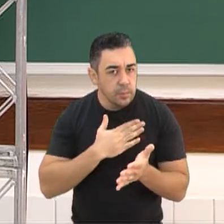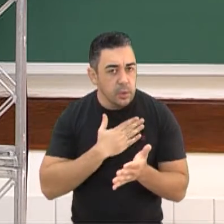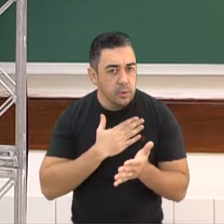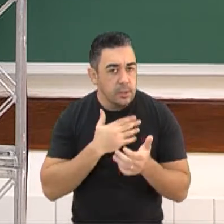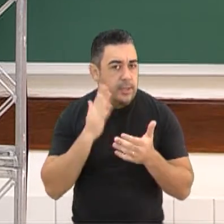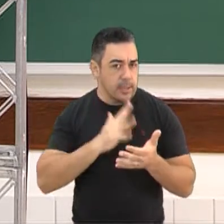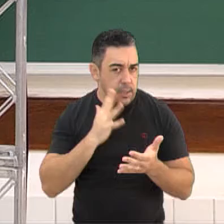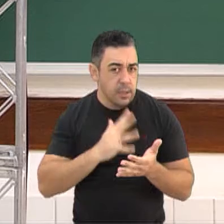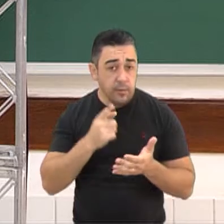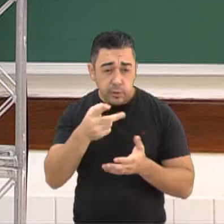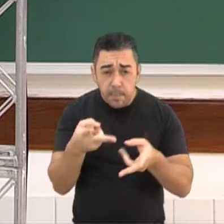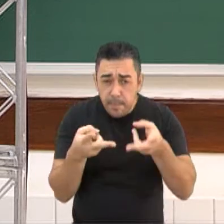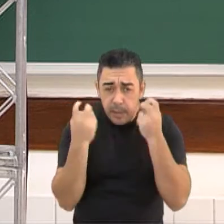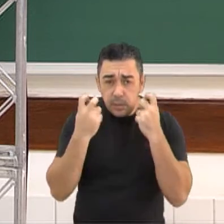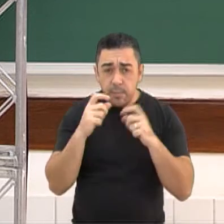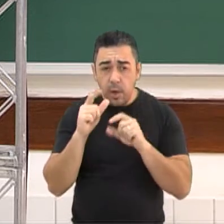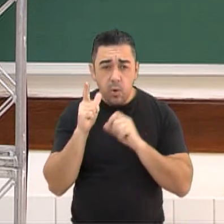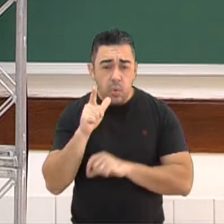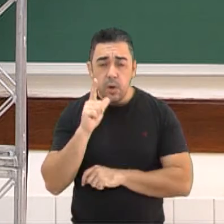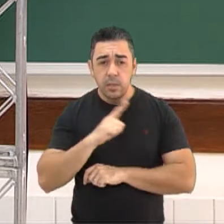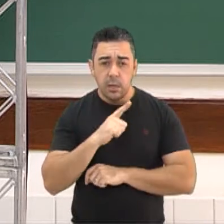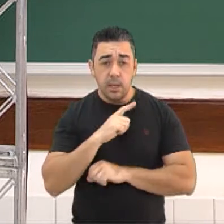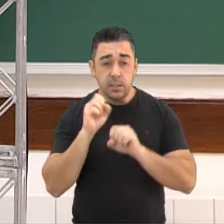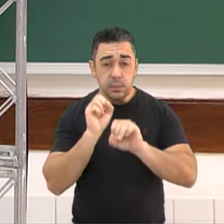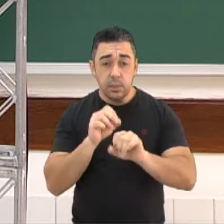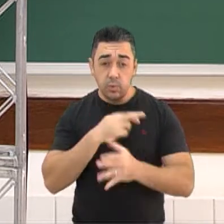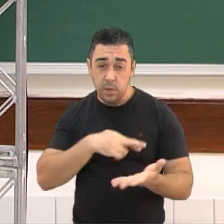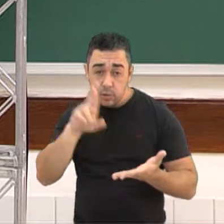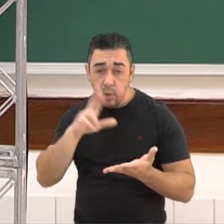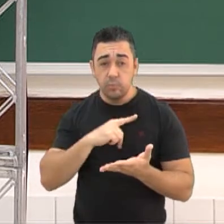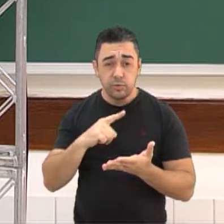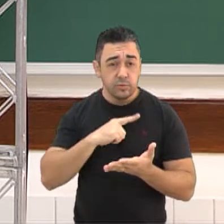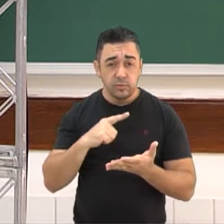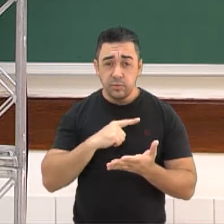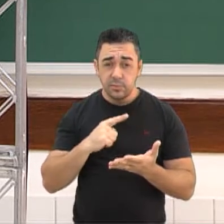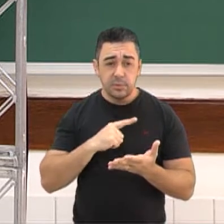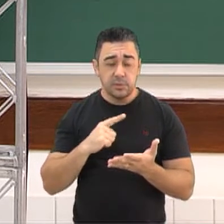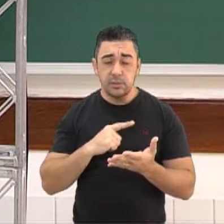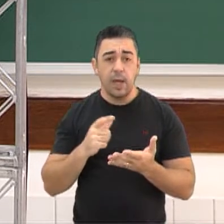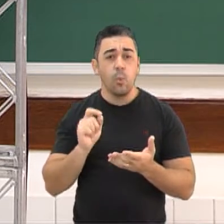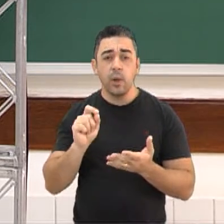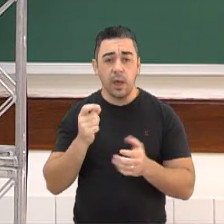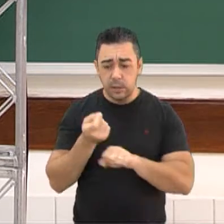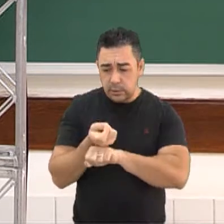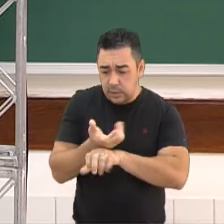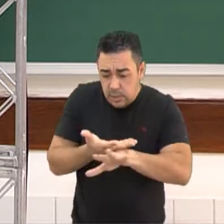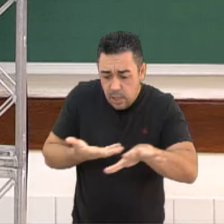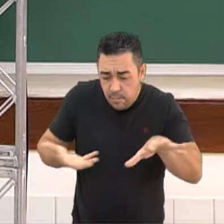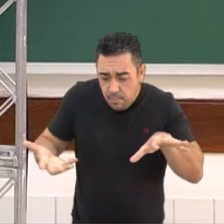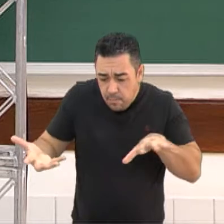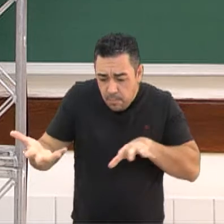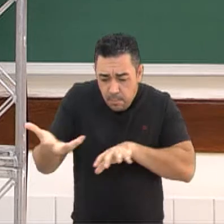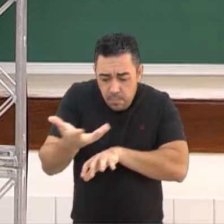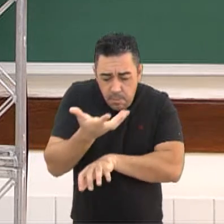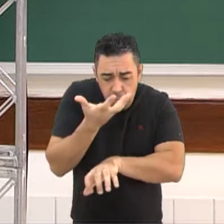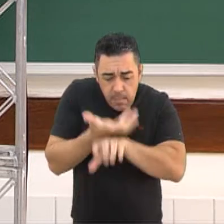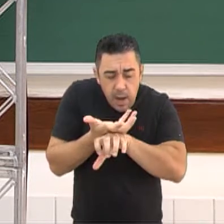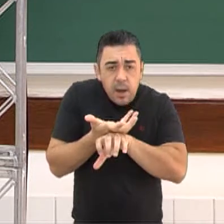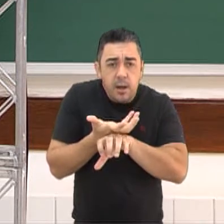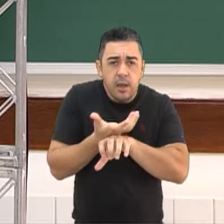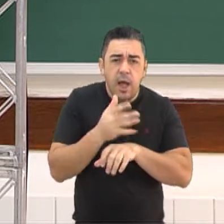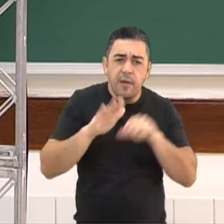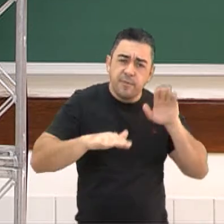divertiram? Vocês perceberam como o ensino religioso é muito interdisciplinar? Algumas aulas estão